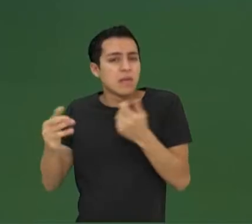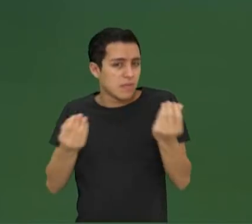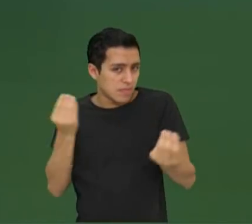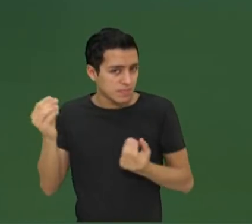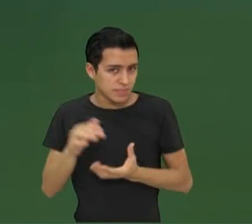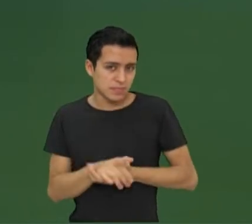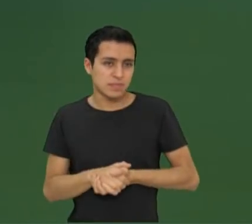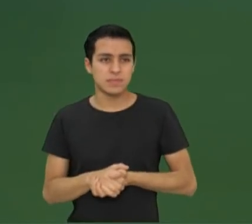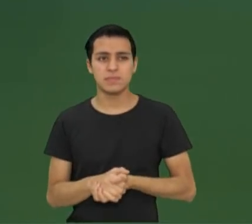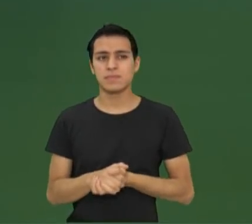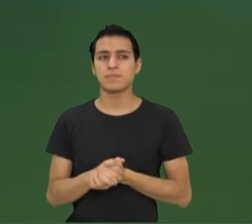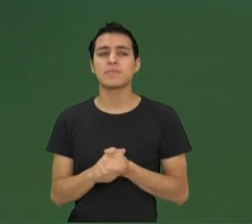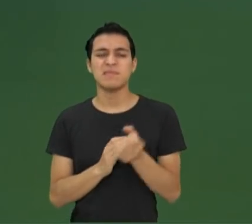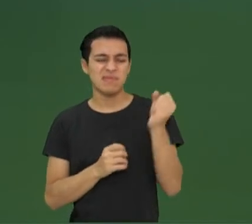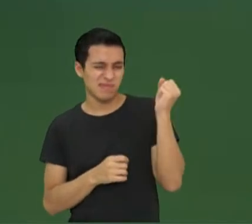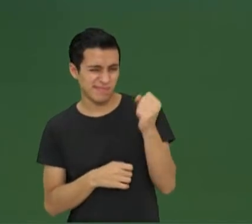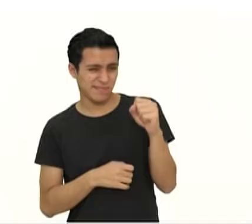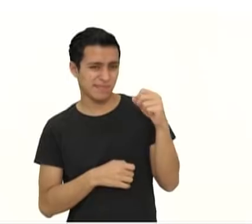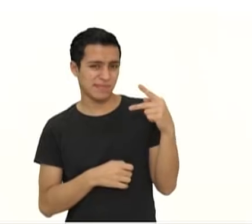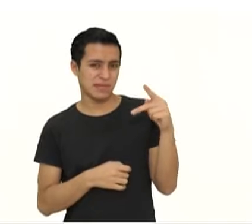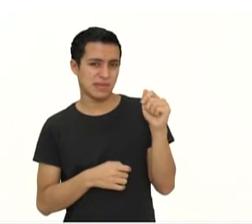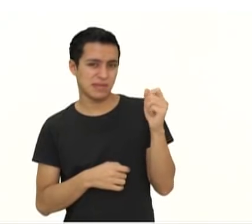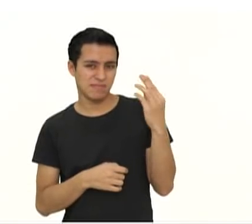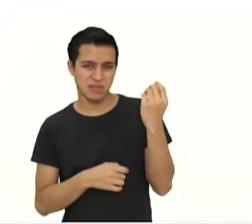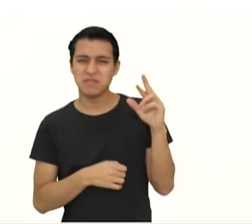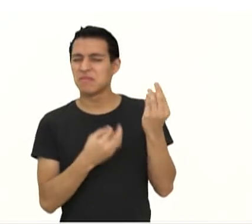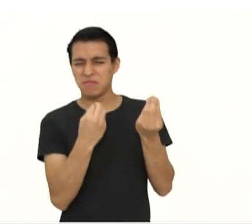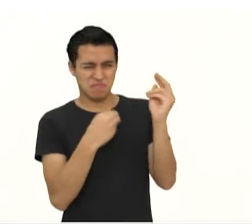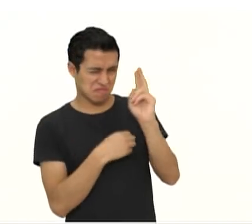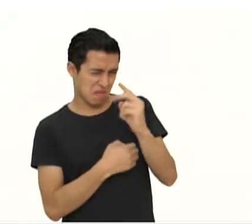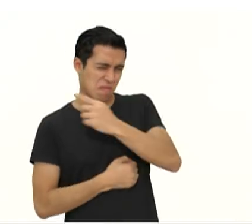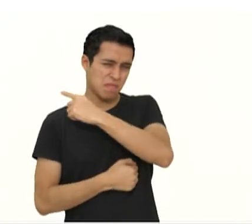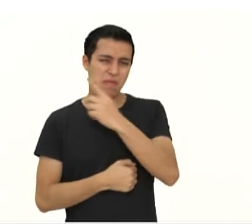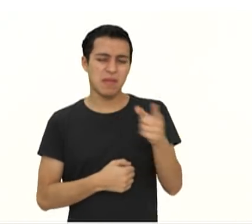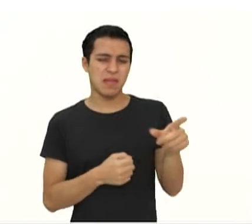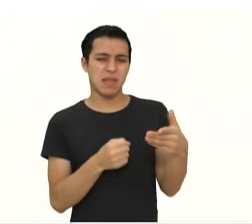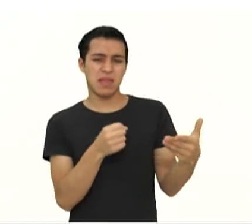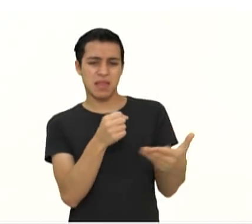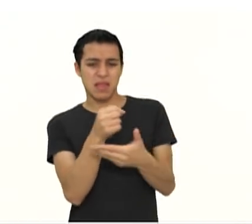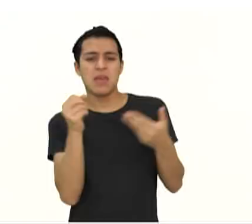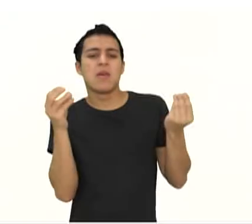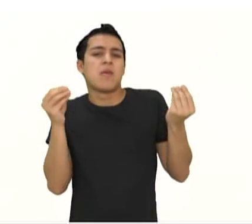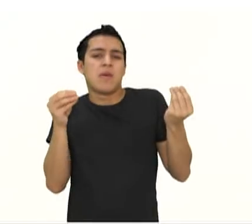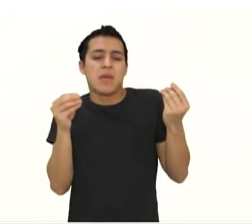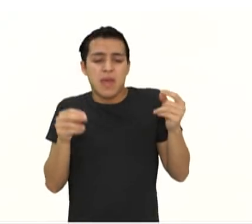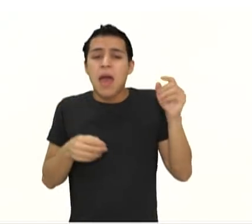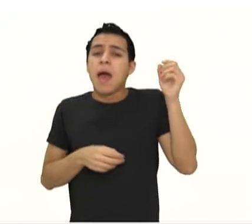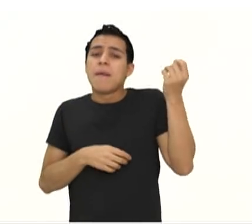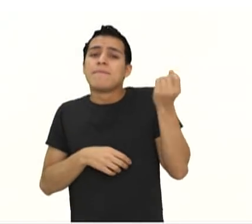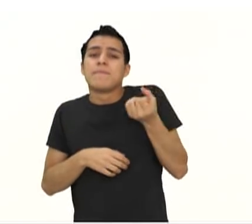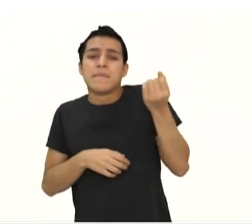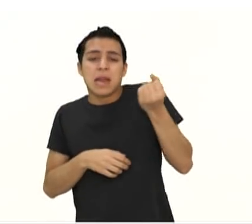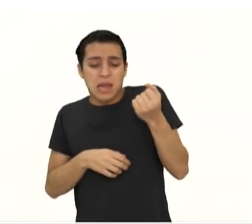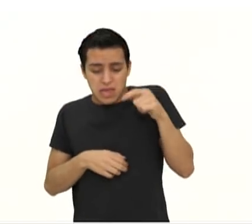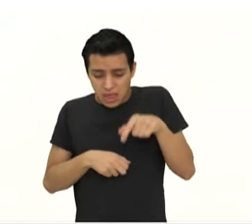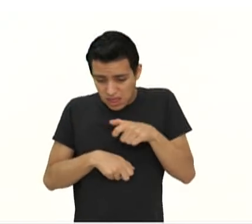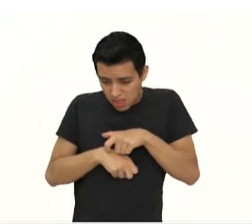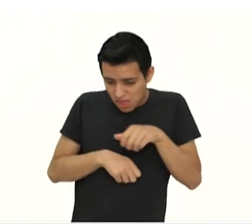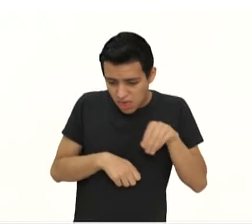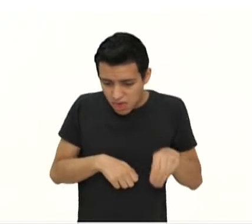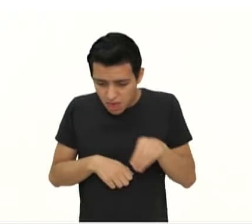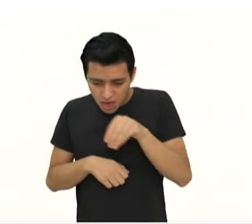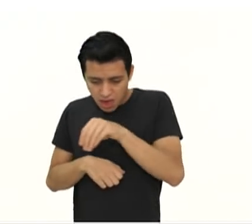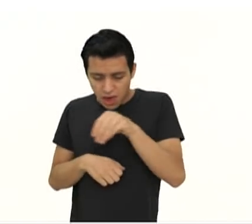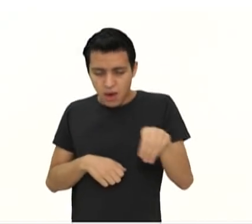O mate do pastor é um tipo de cheque mate básico, né, efetuado pelas peças brancas durante a abertura,